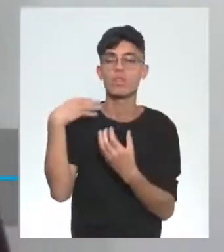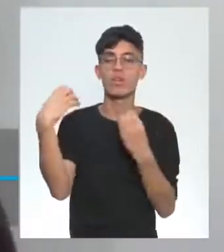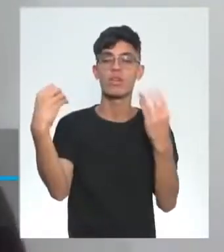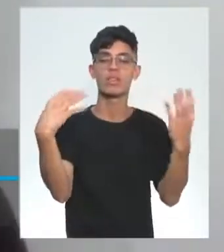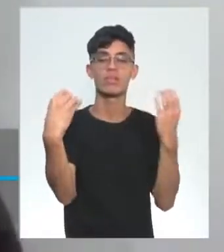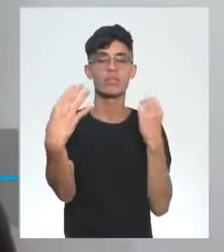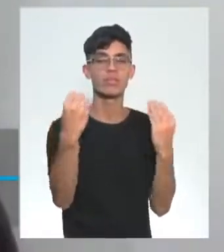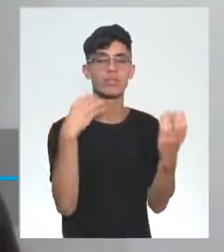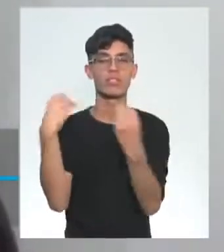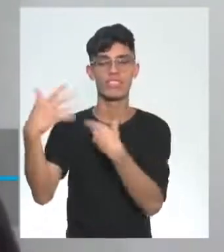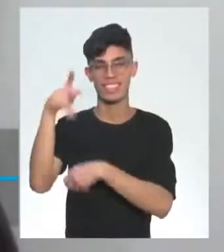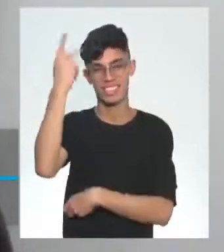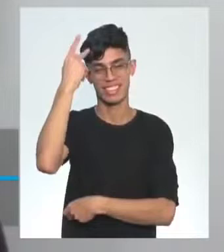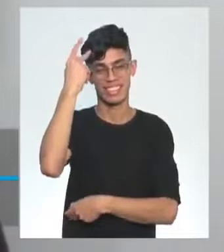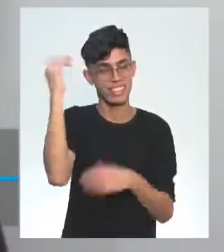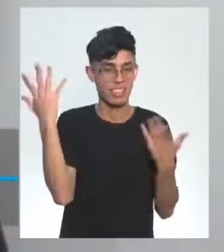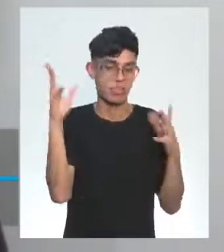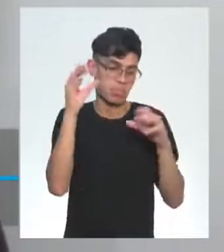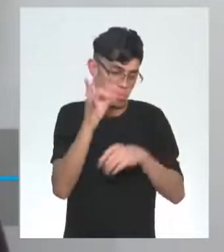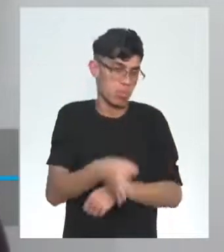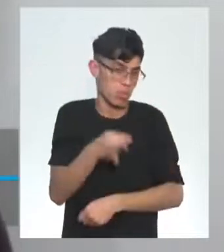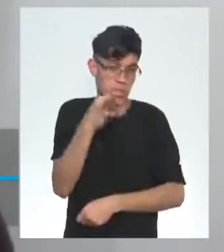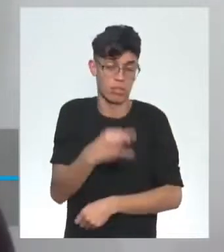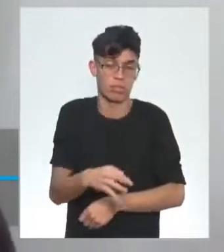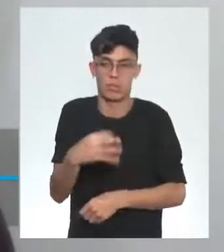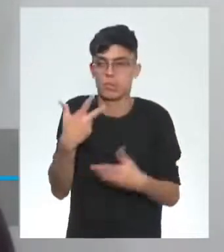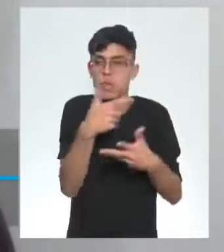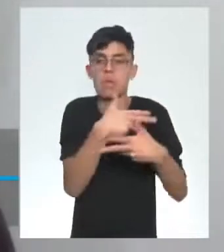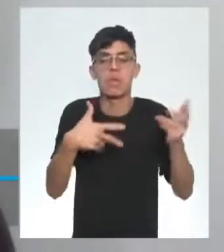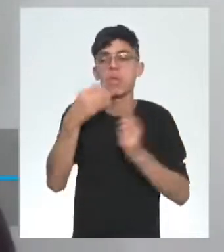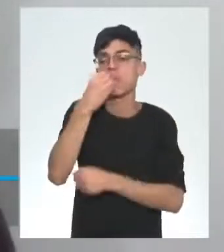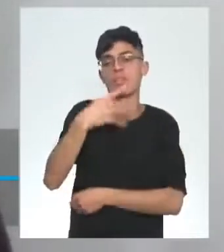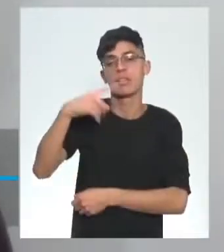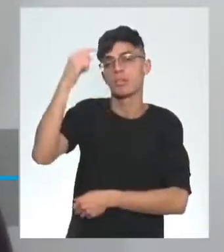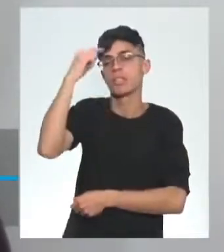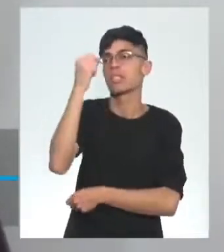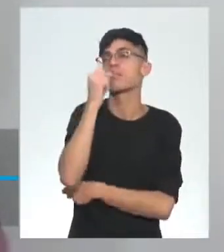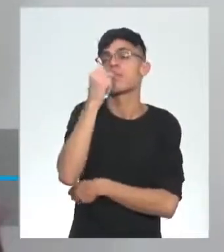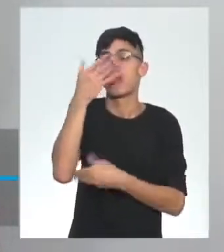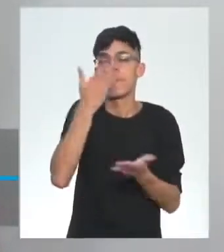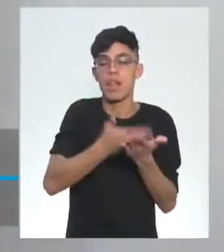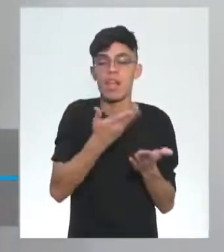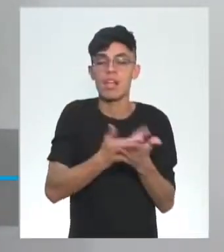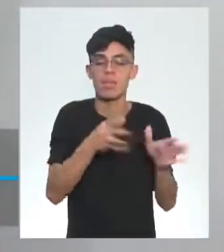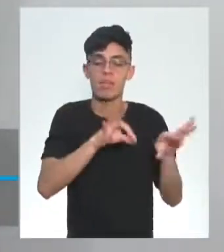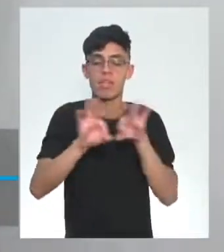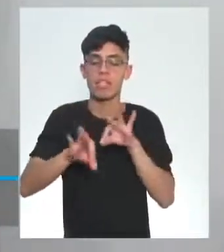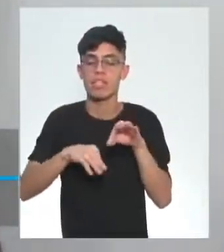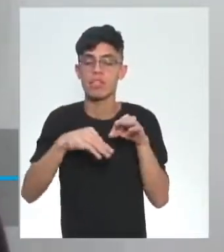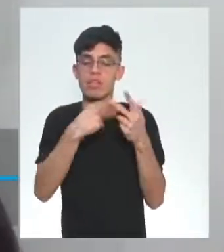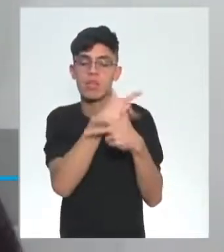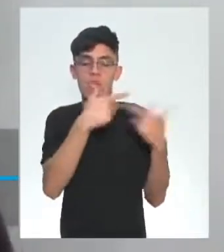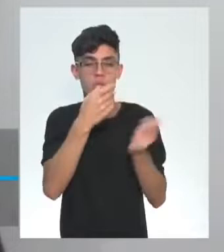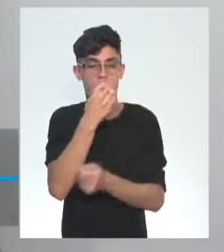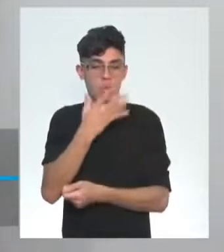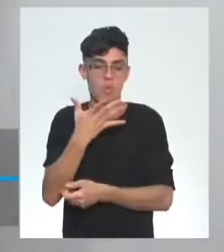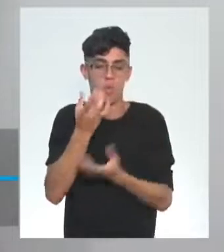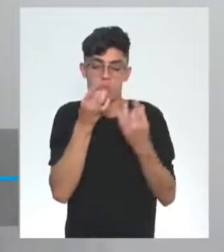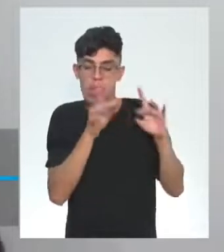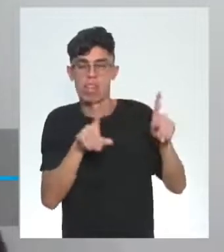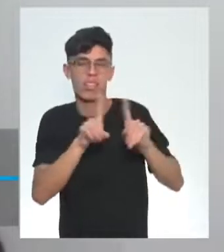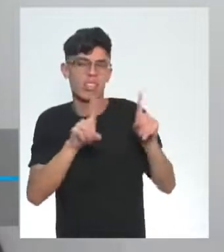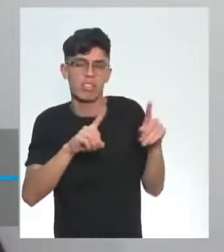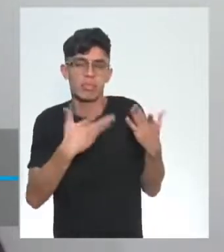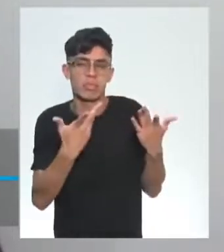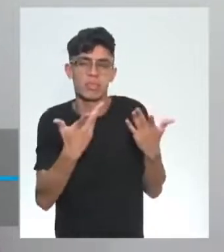chat. Então, é isso. Pensar em coisas boas. Hoje é uma aula para falar de coisas boas. Não ignorando que tem que ter um crítico em